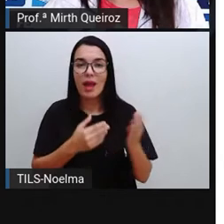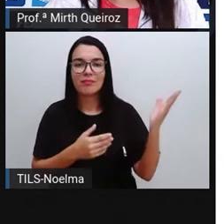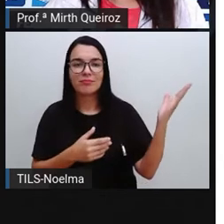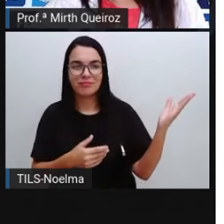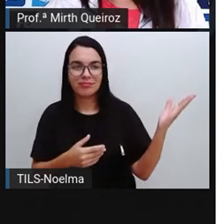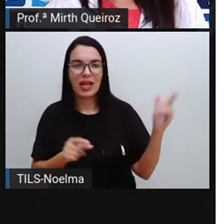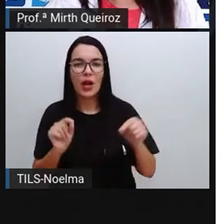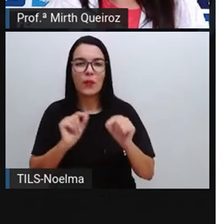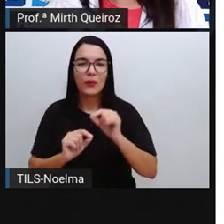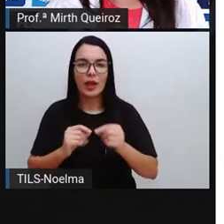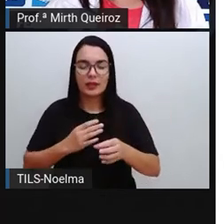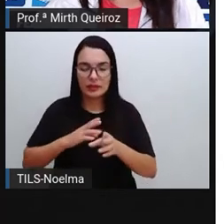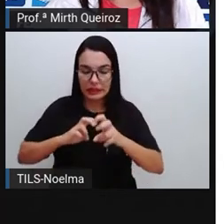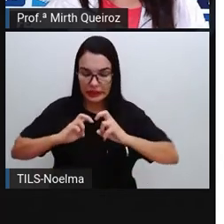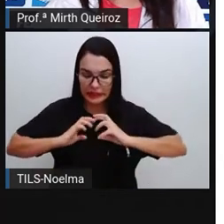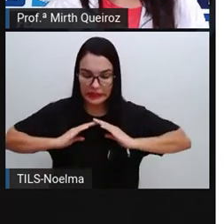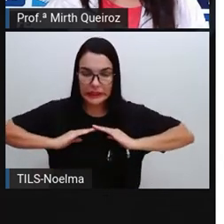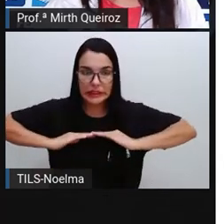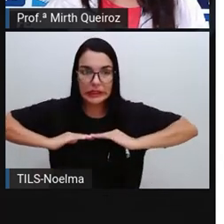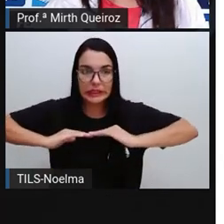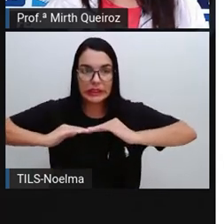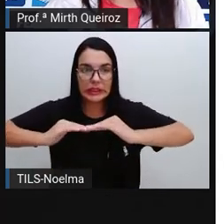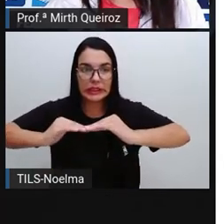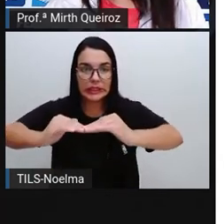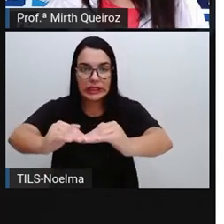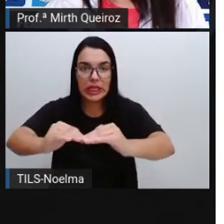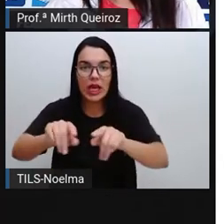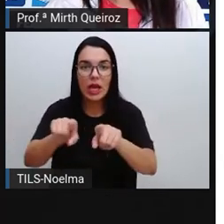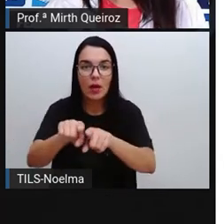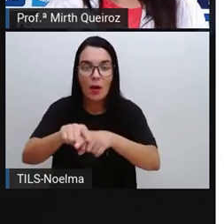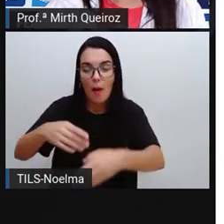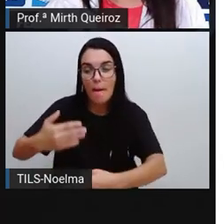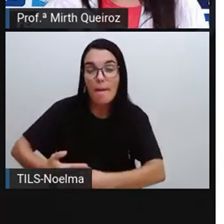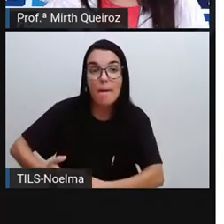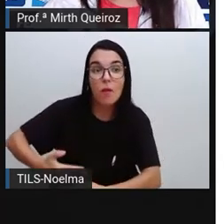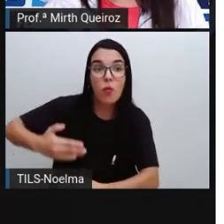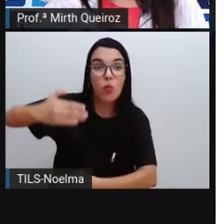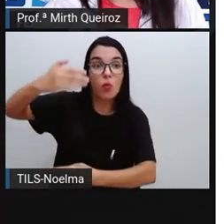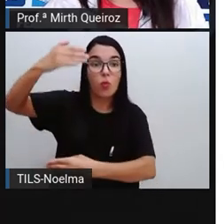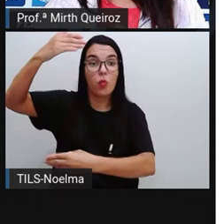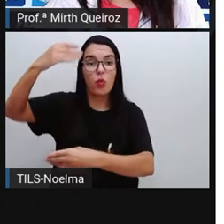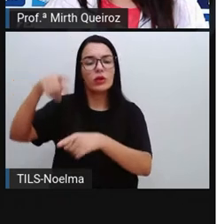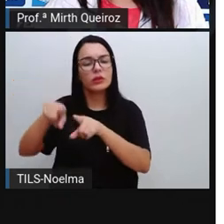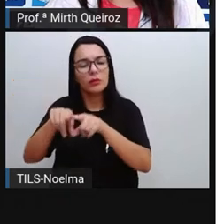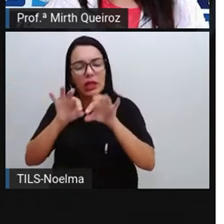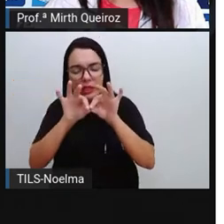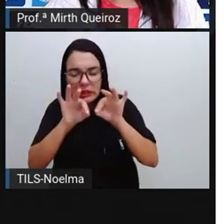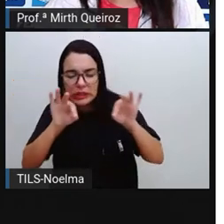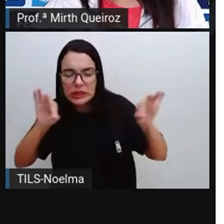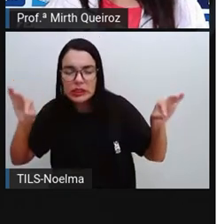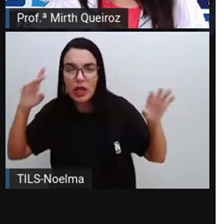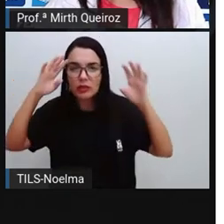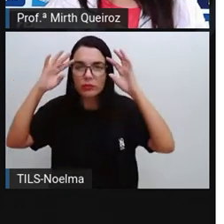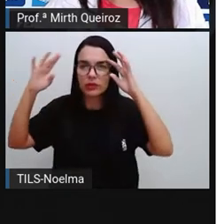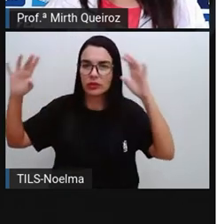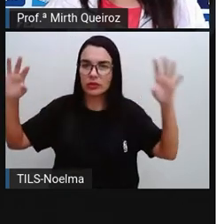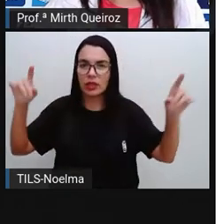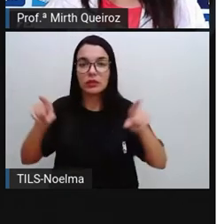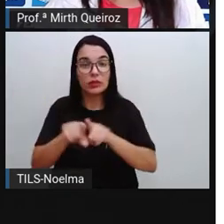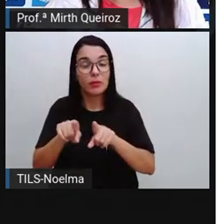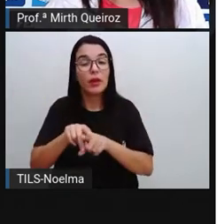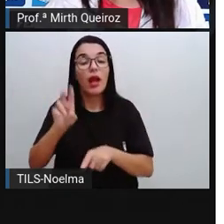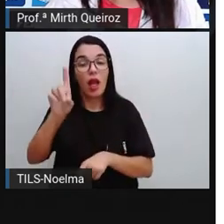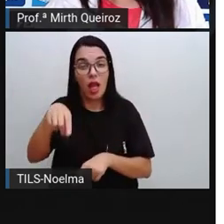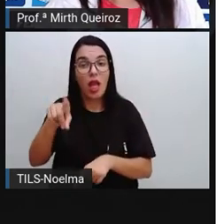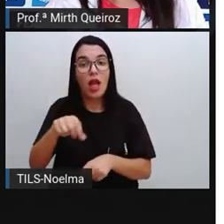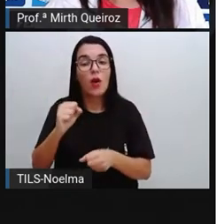é o caso das estradas, certo? Como é o caso dos muros e linhas imaginárias. E também são